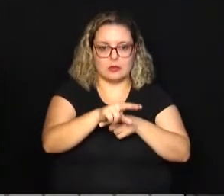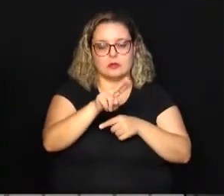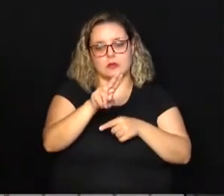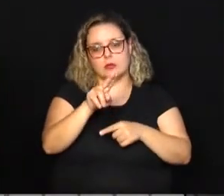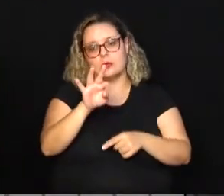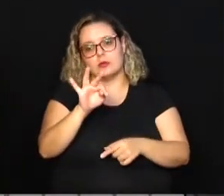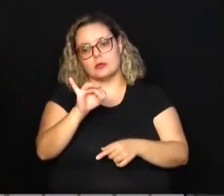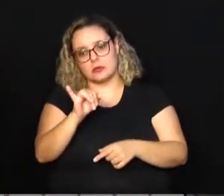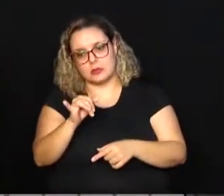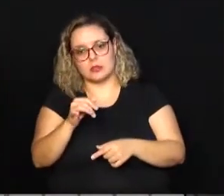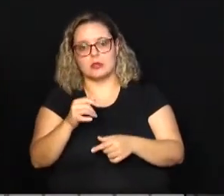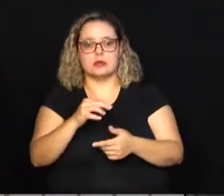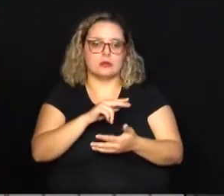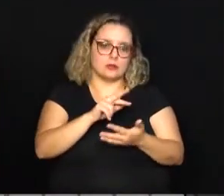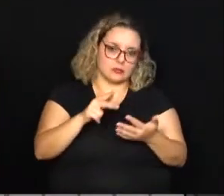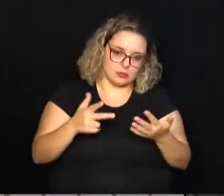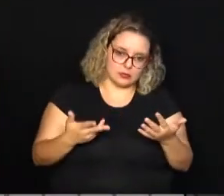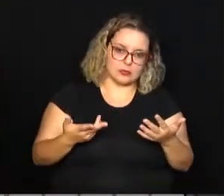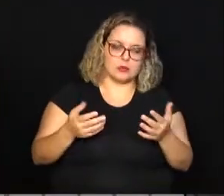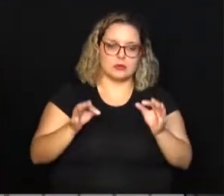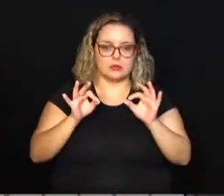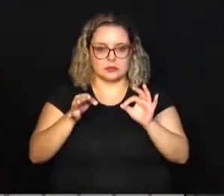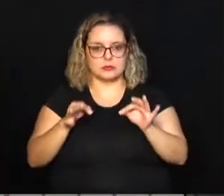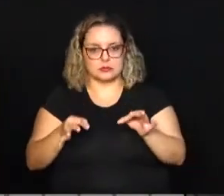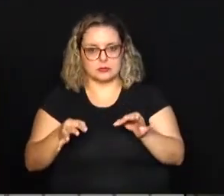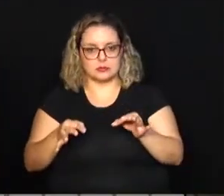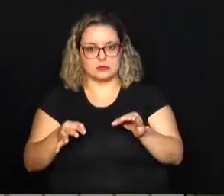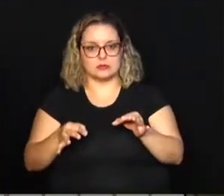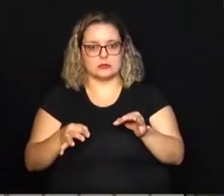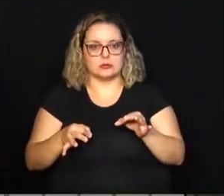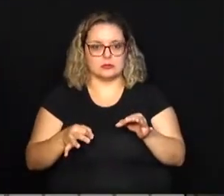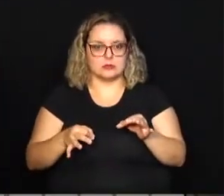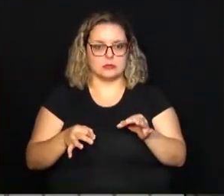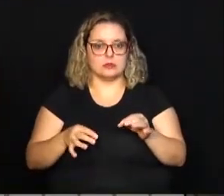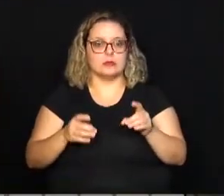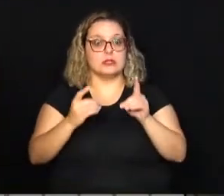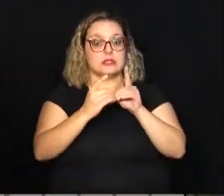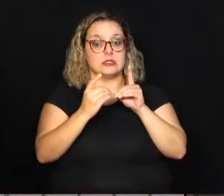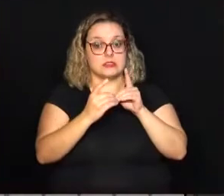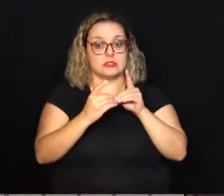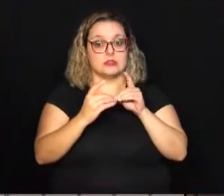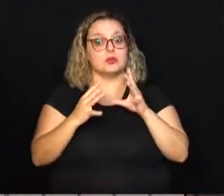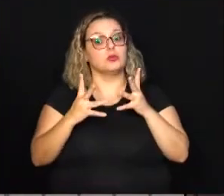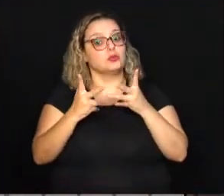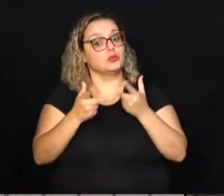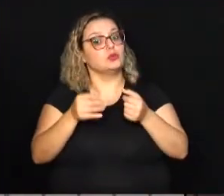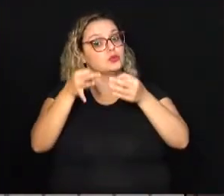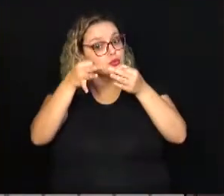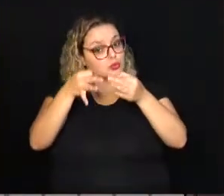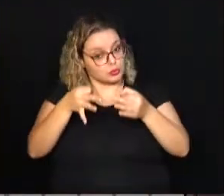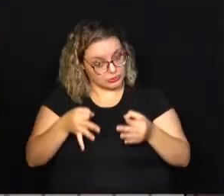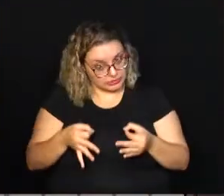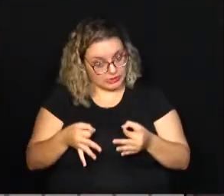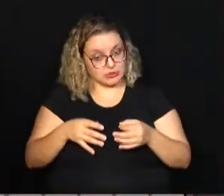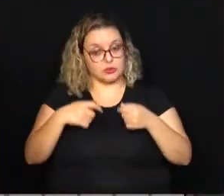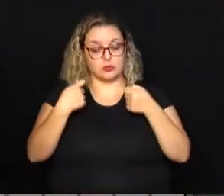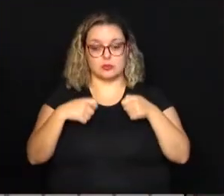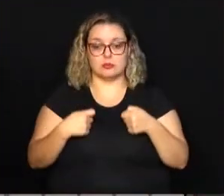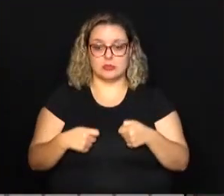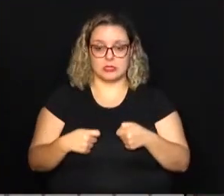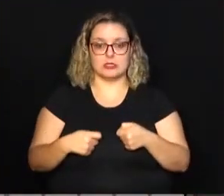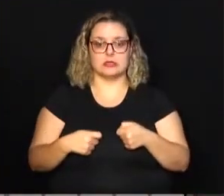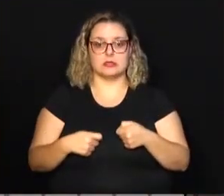no local mais adequado para que ela seja atendida na plenitude, né, das necessidades que o caso